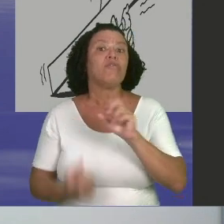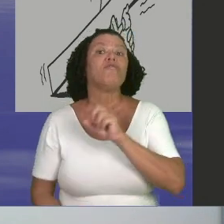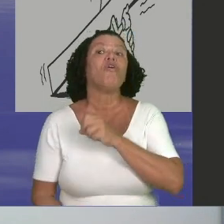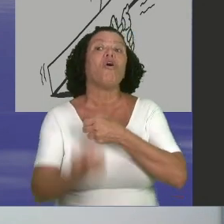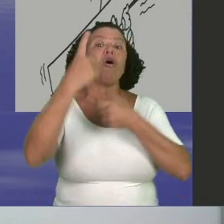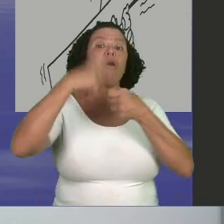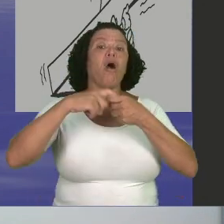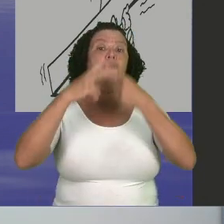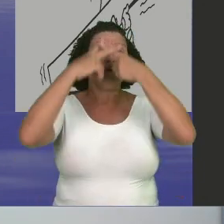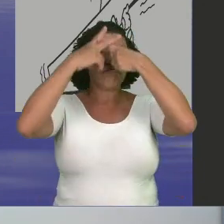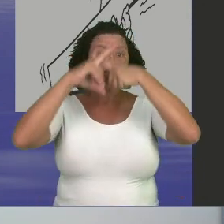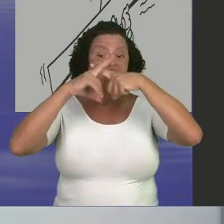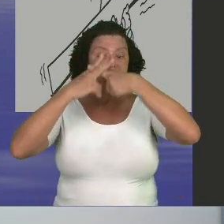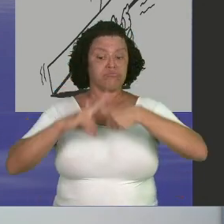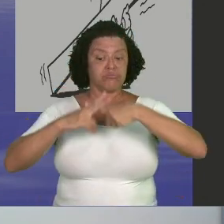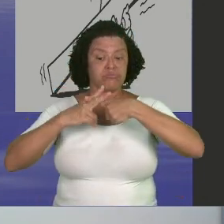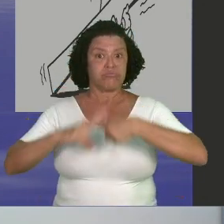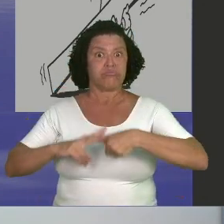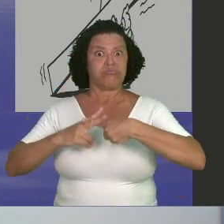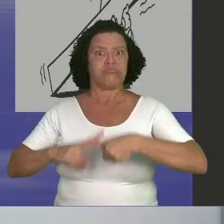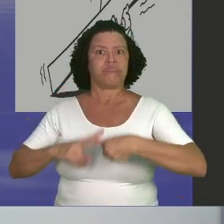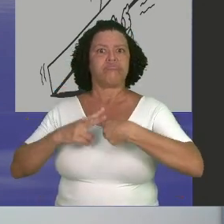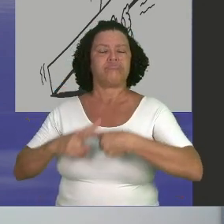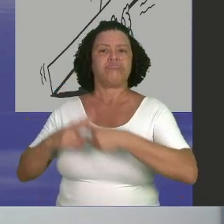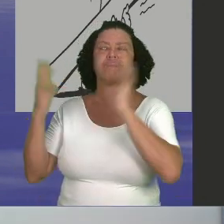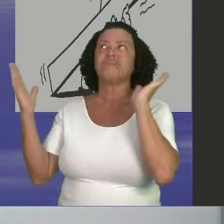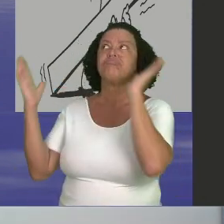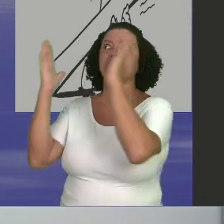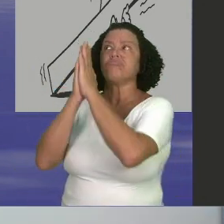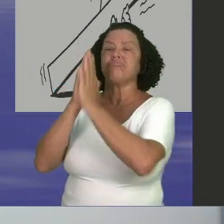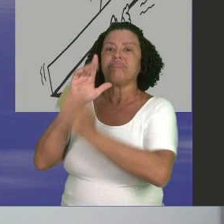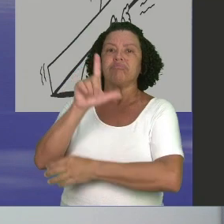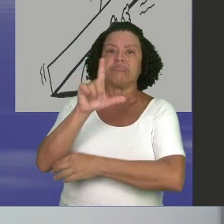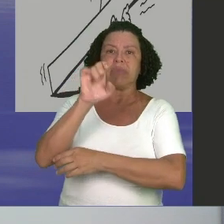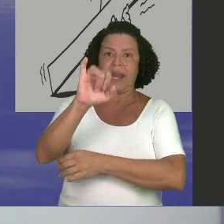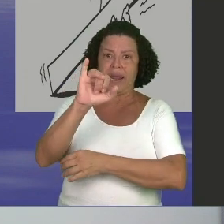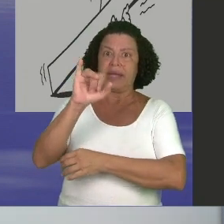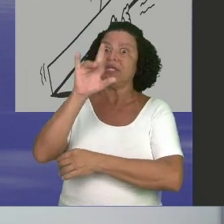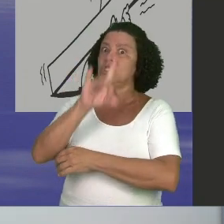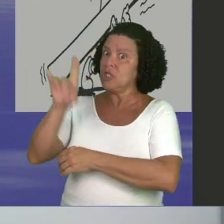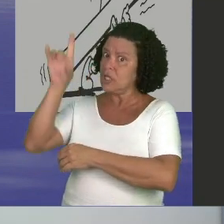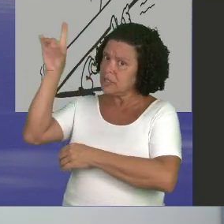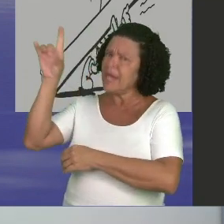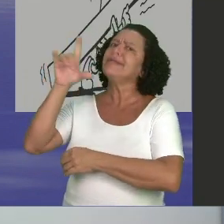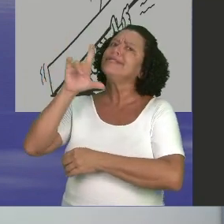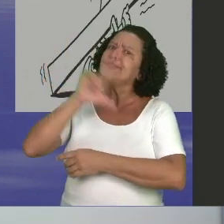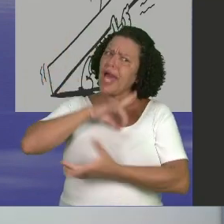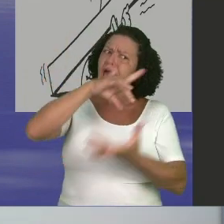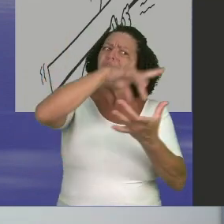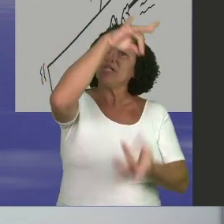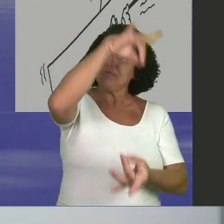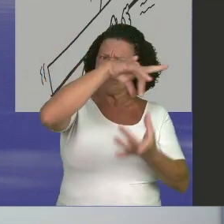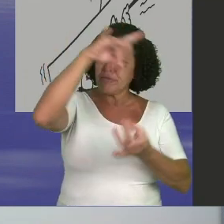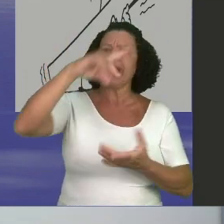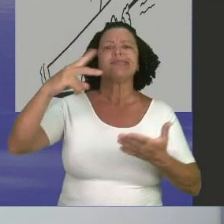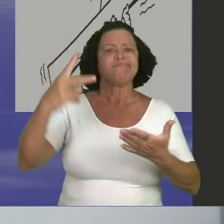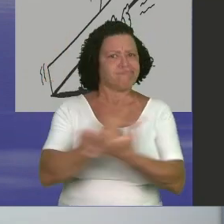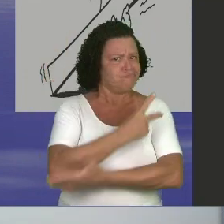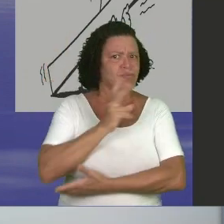reajustar frente às leis de Deus. Há os espíritos que ainda são errantes, que ainda estão